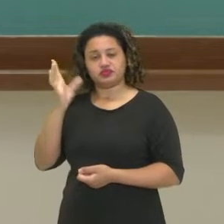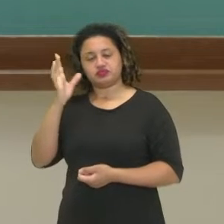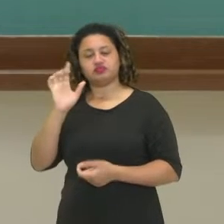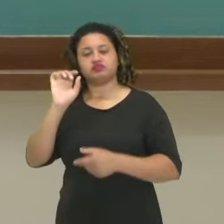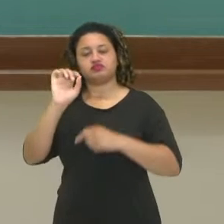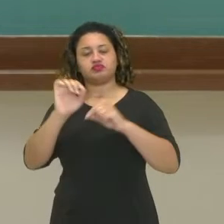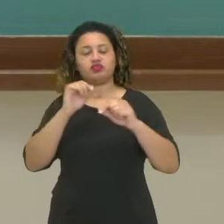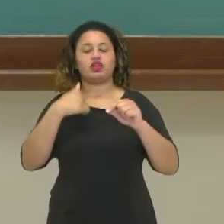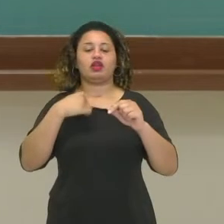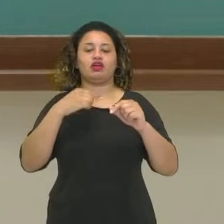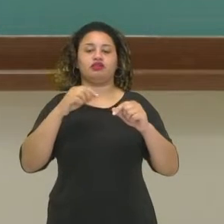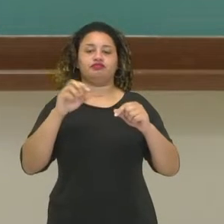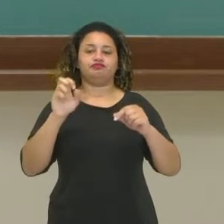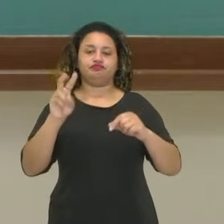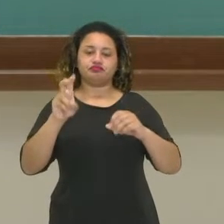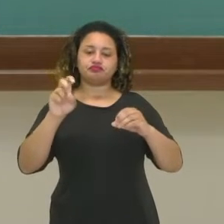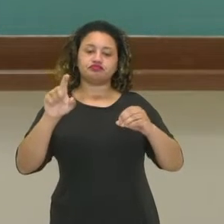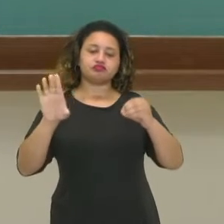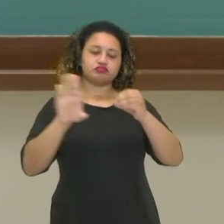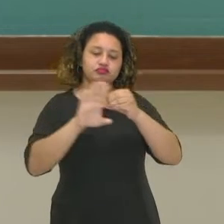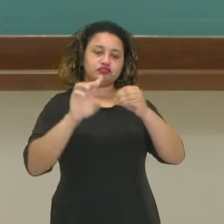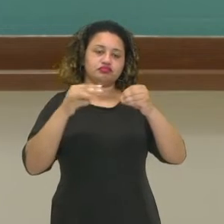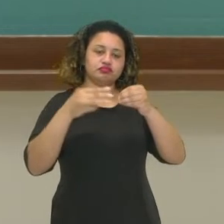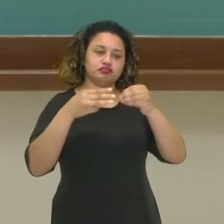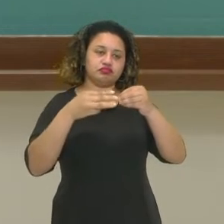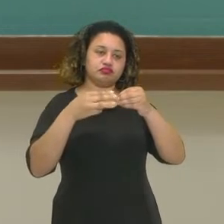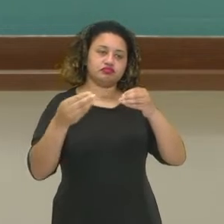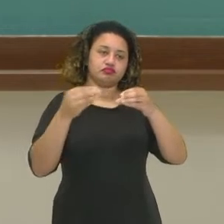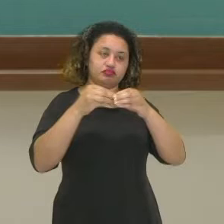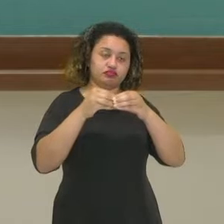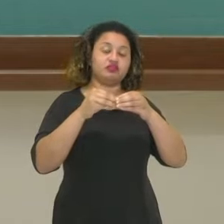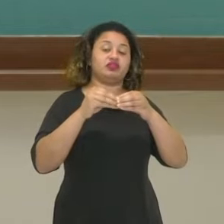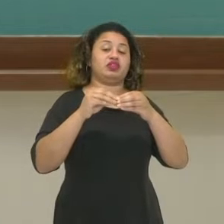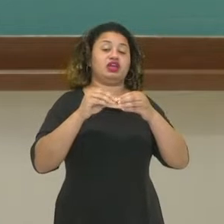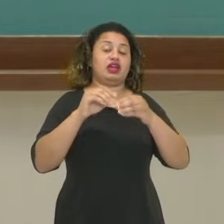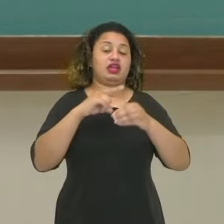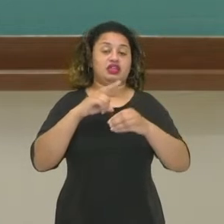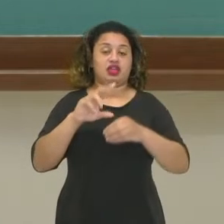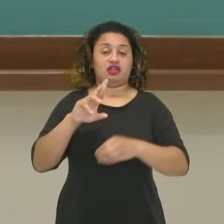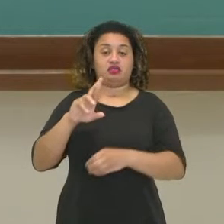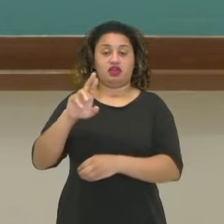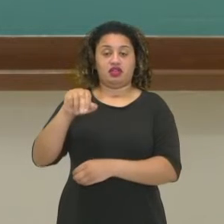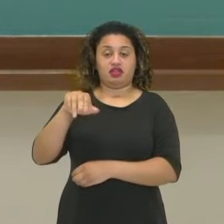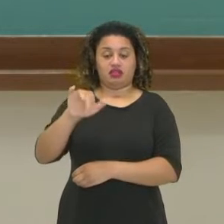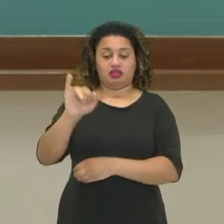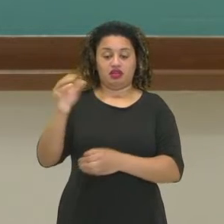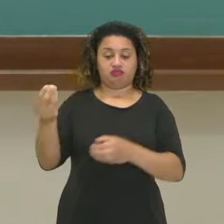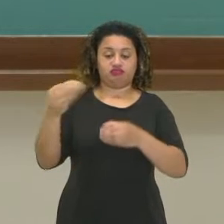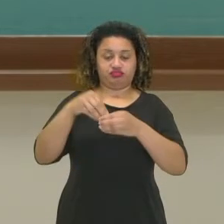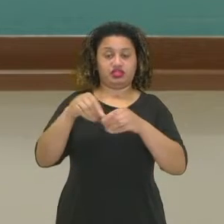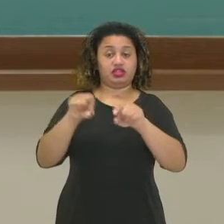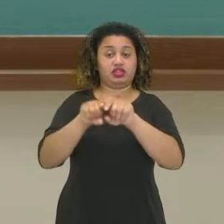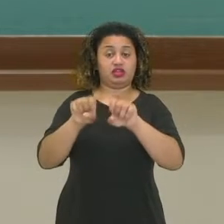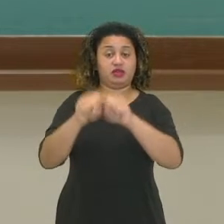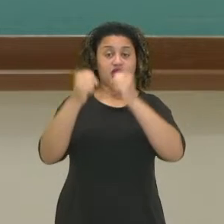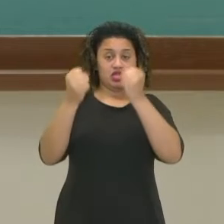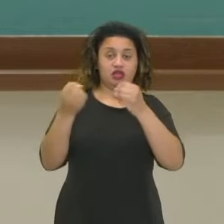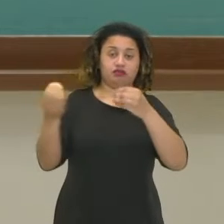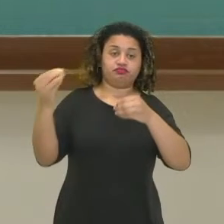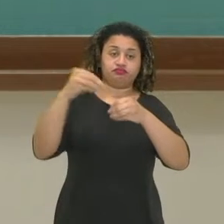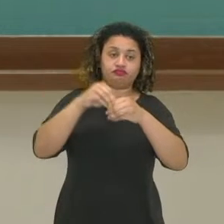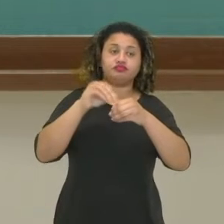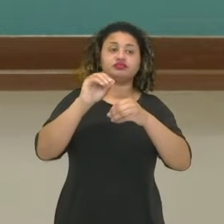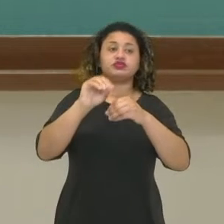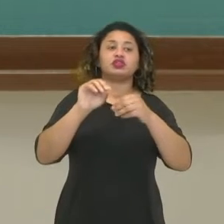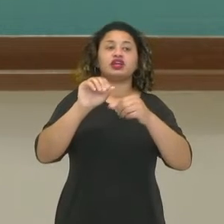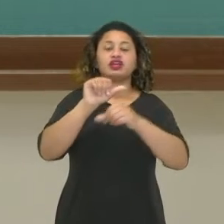está em DNA, esse DNA entra no núcleo da nossa célula e ele se incorpora ao nosso DNA. E ele vai dizer assim,